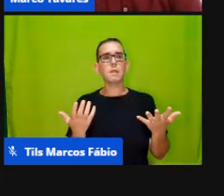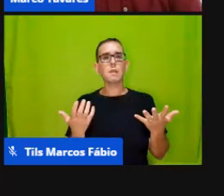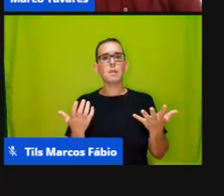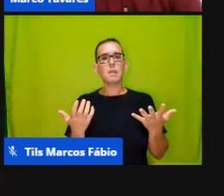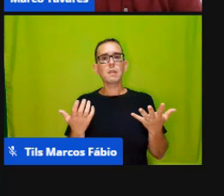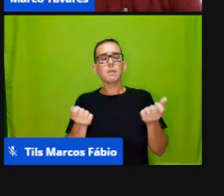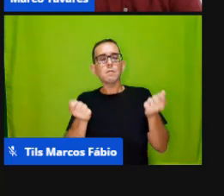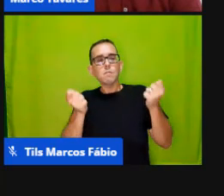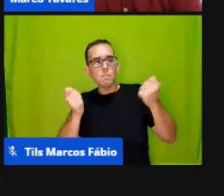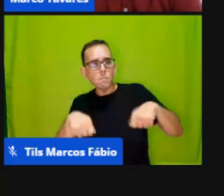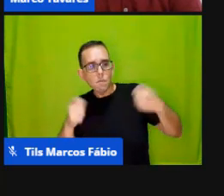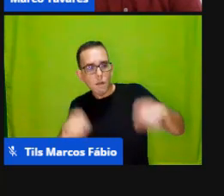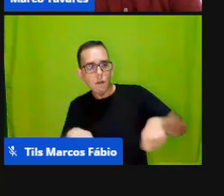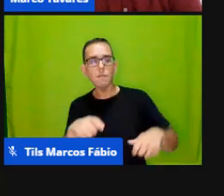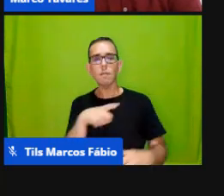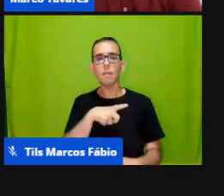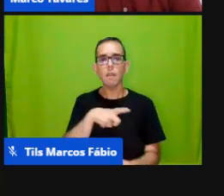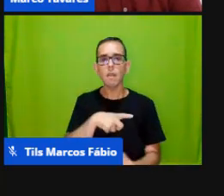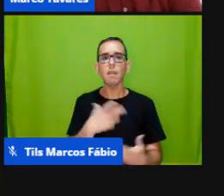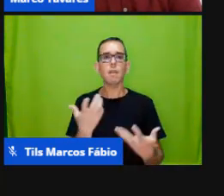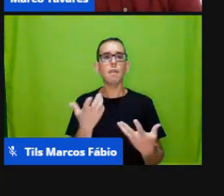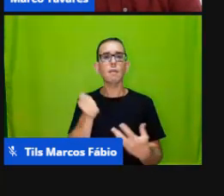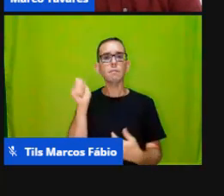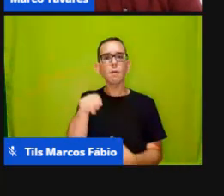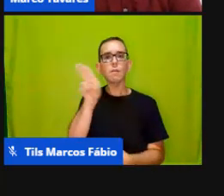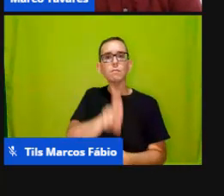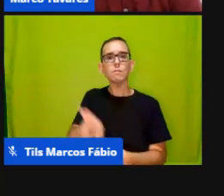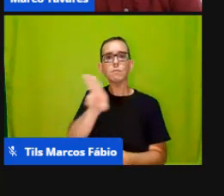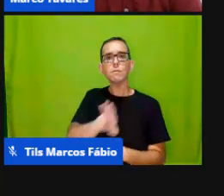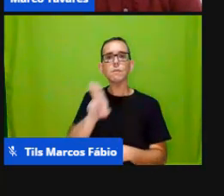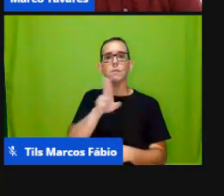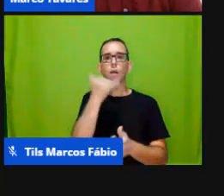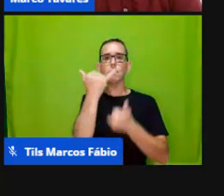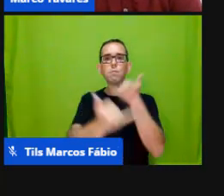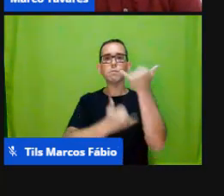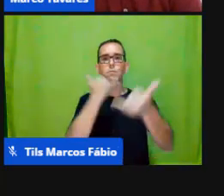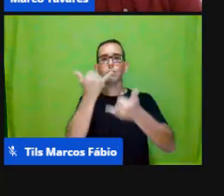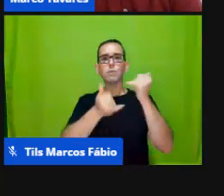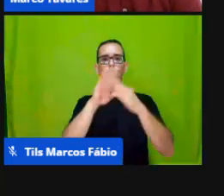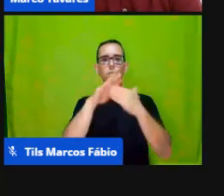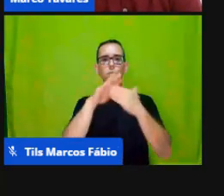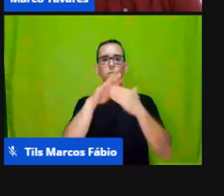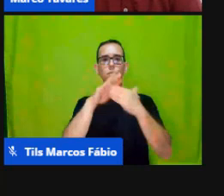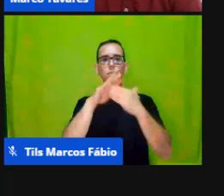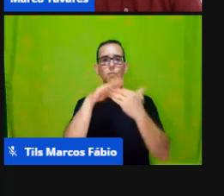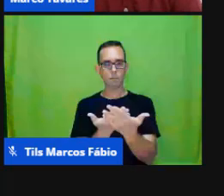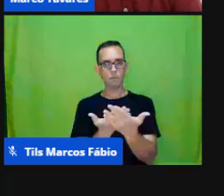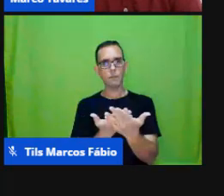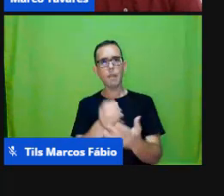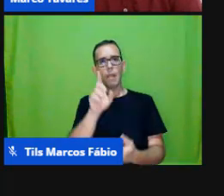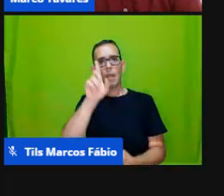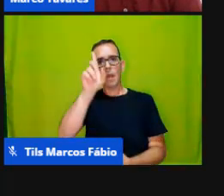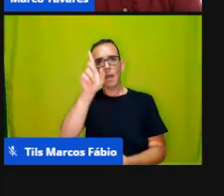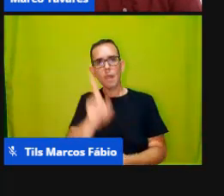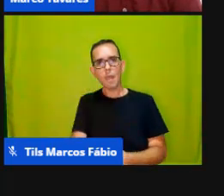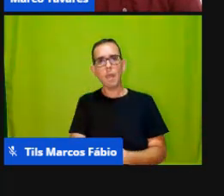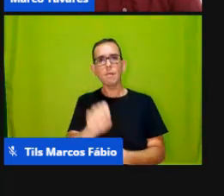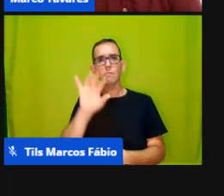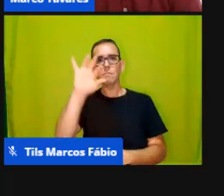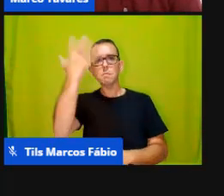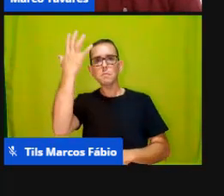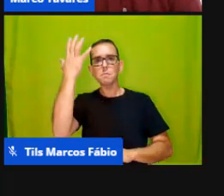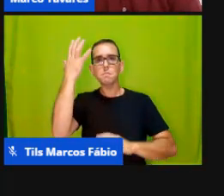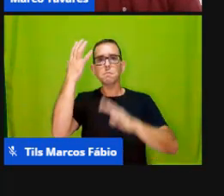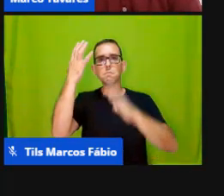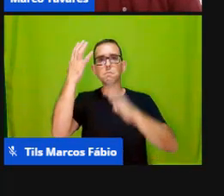que passava a ser, então, utilizado nos jogos escolares. E isso foram acontecendo, esses